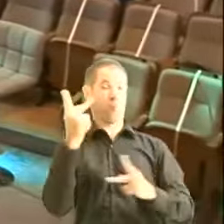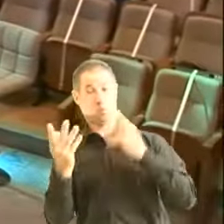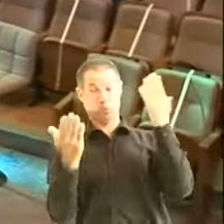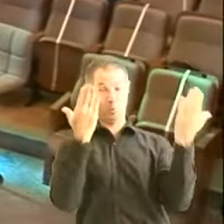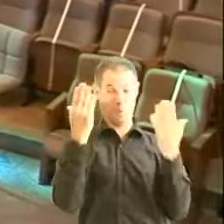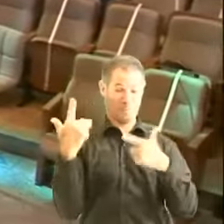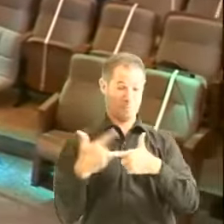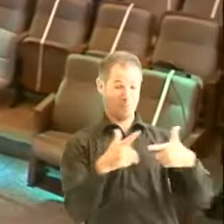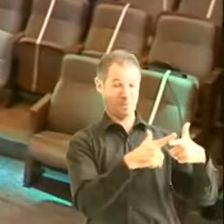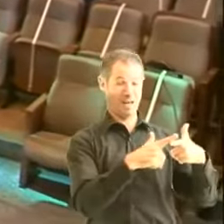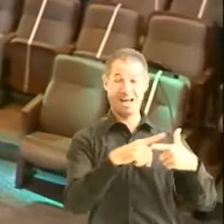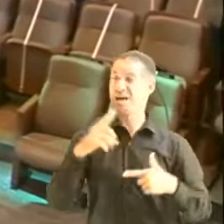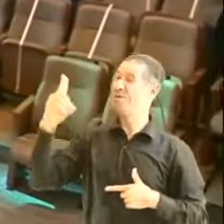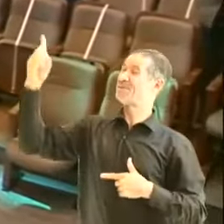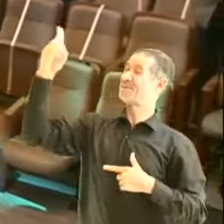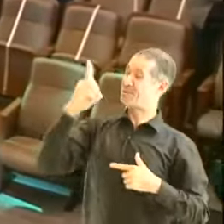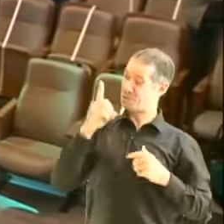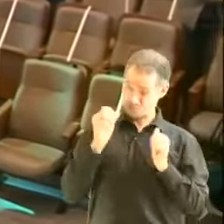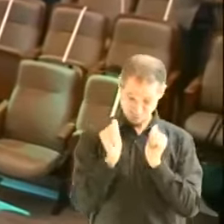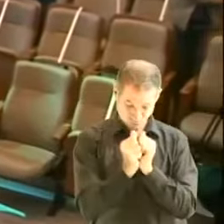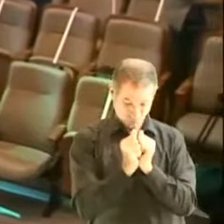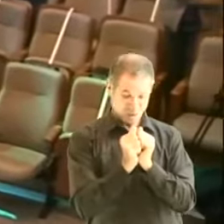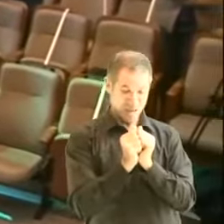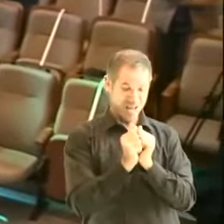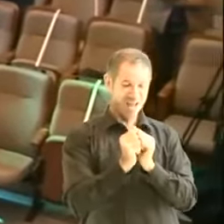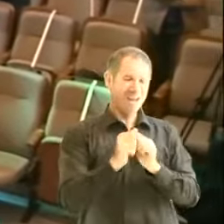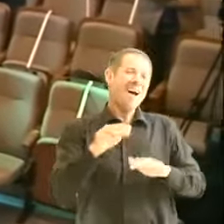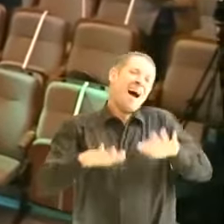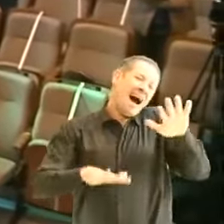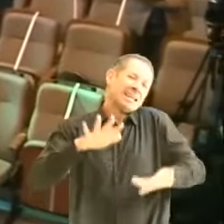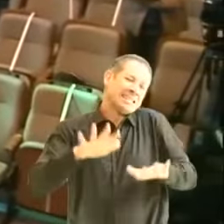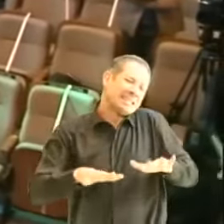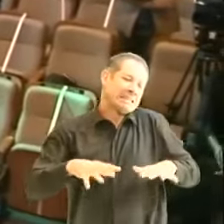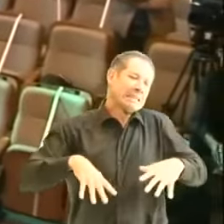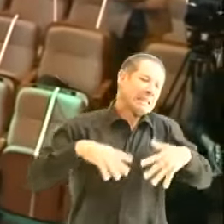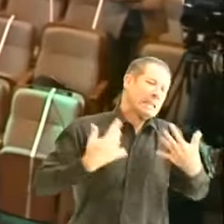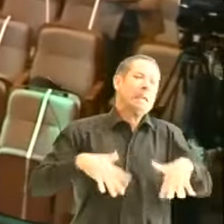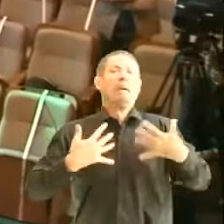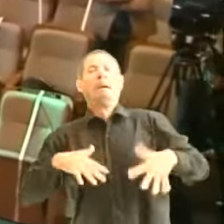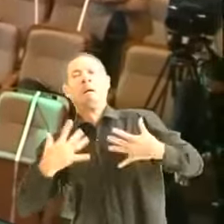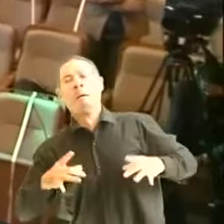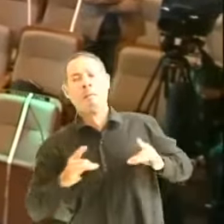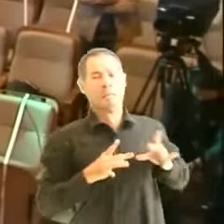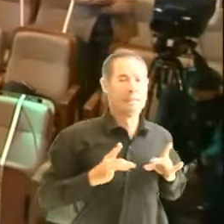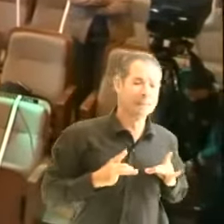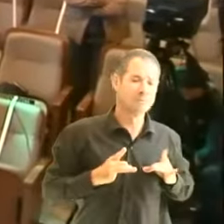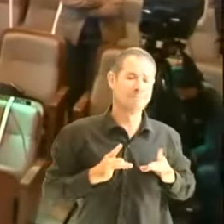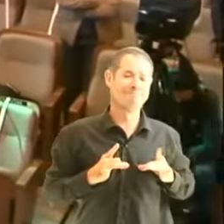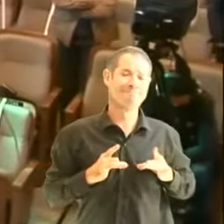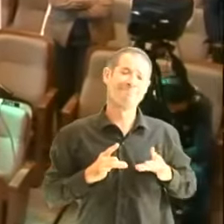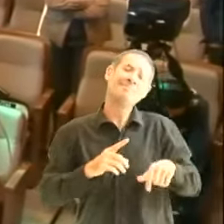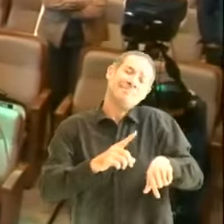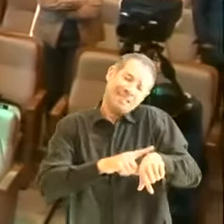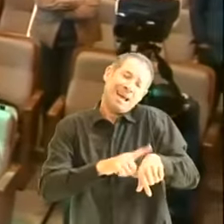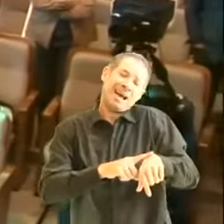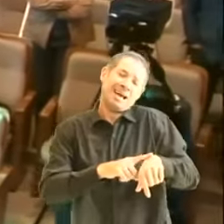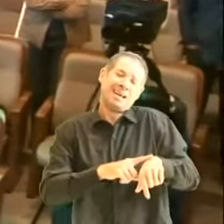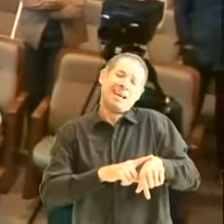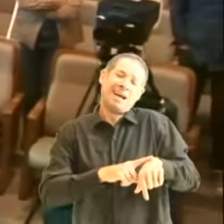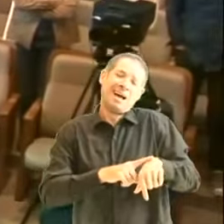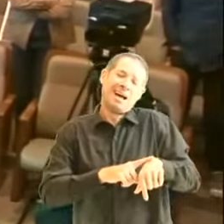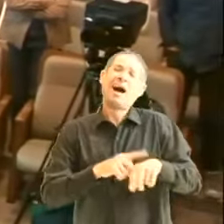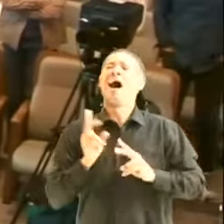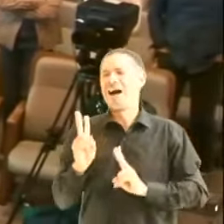é por nós. E ainda que às vezes, Senhor, tremamos e temamos, ainda assim